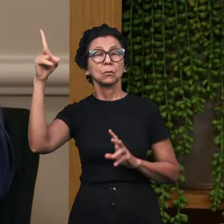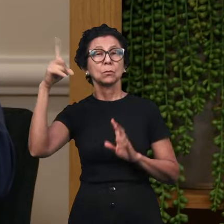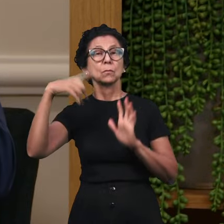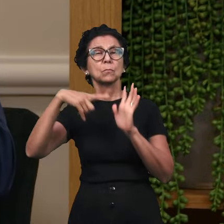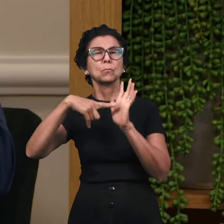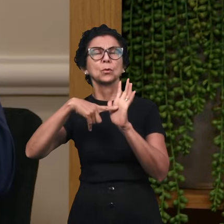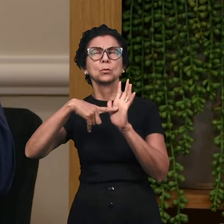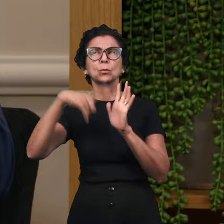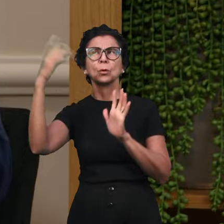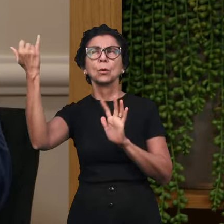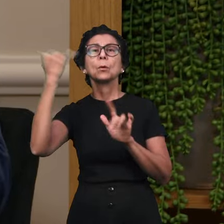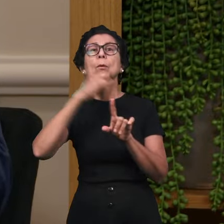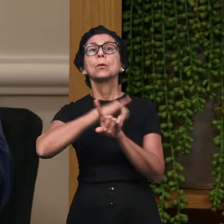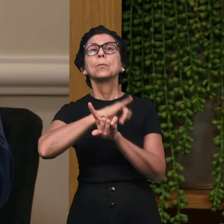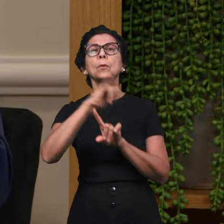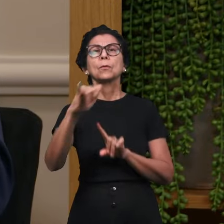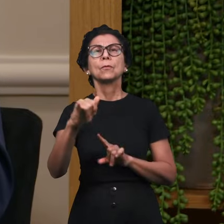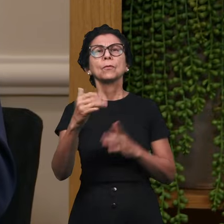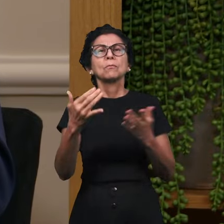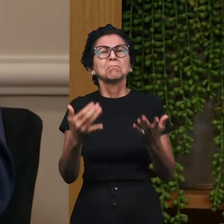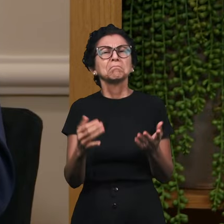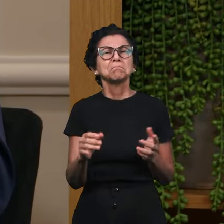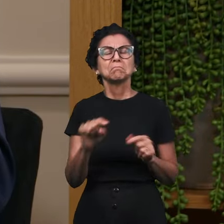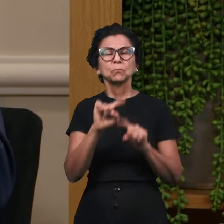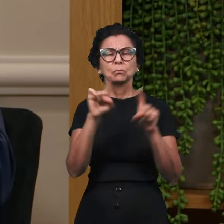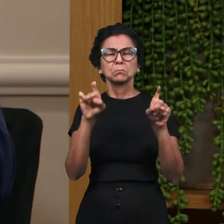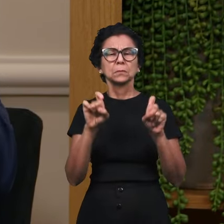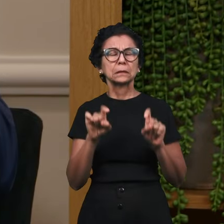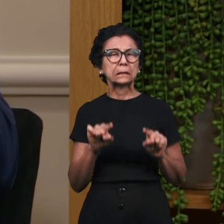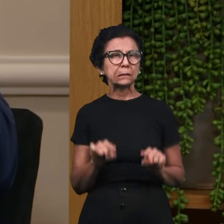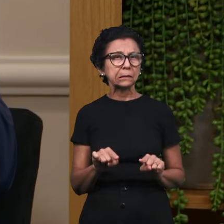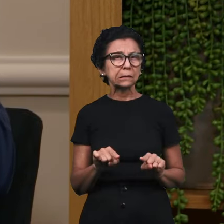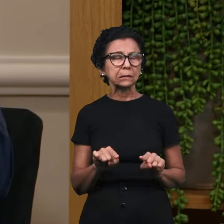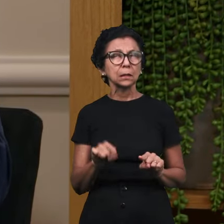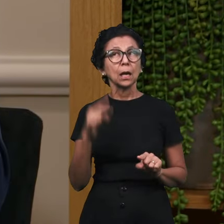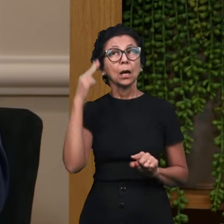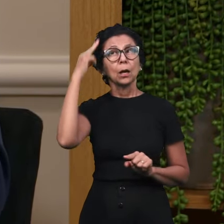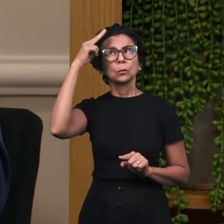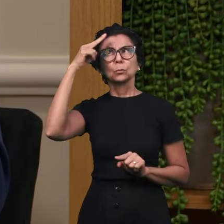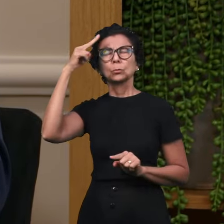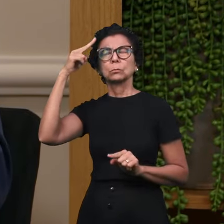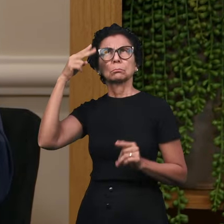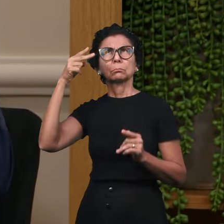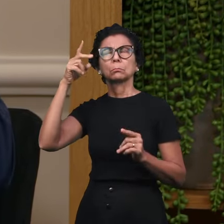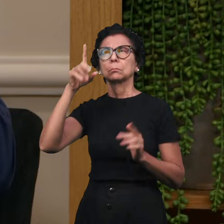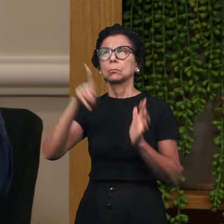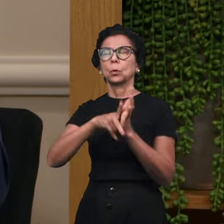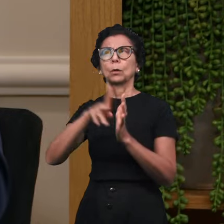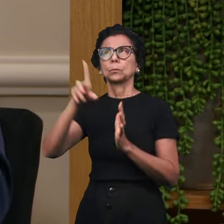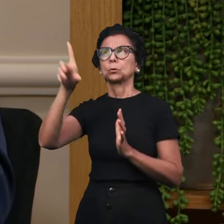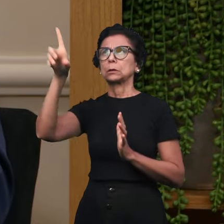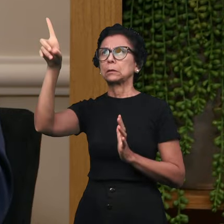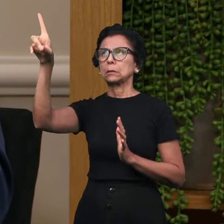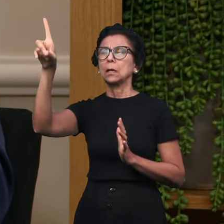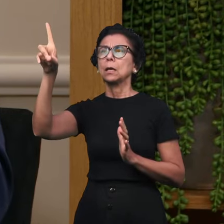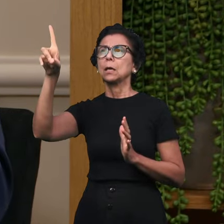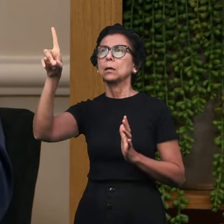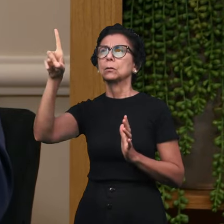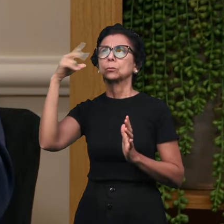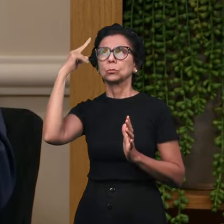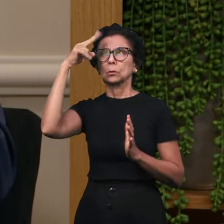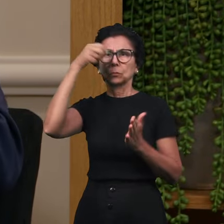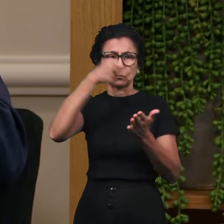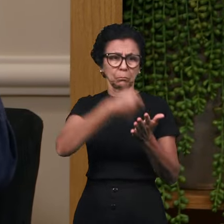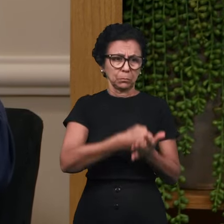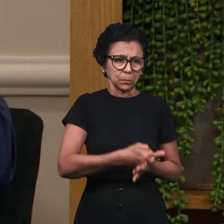que serão sonhos proféticos, né? Sonhos que se cumpriram, sonhos de Deus que se